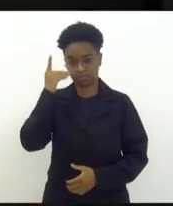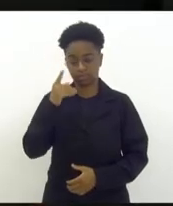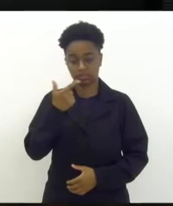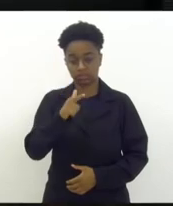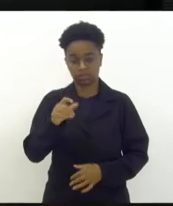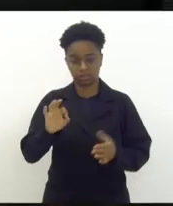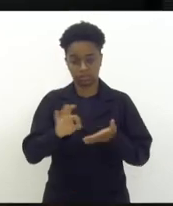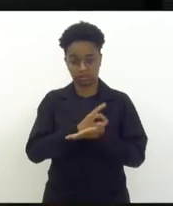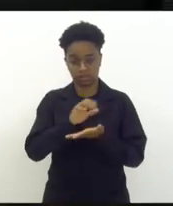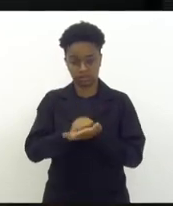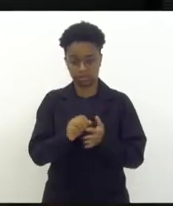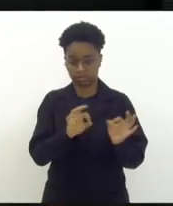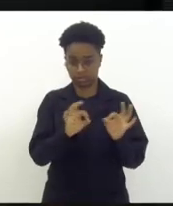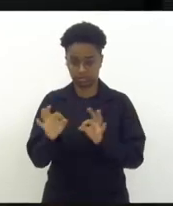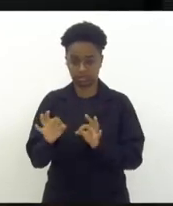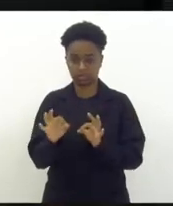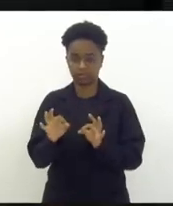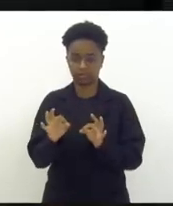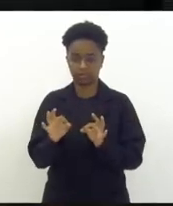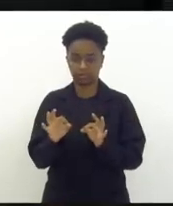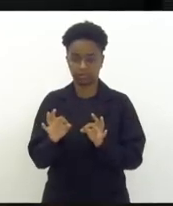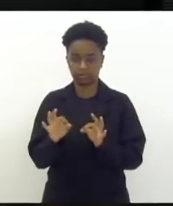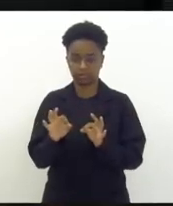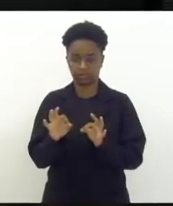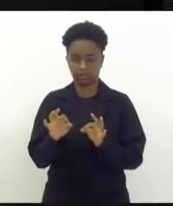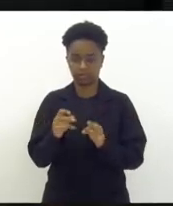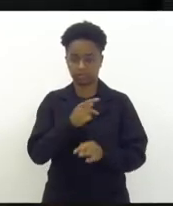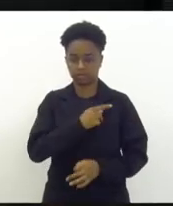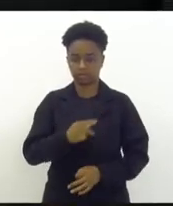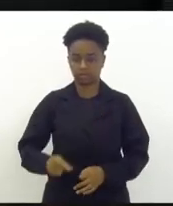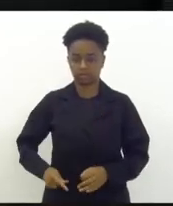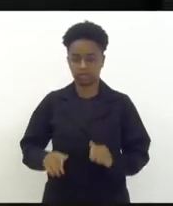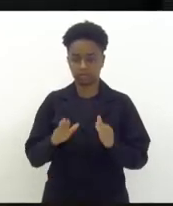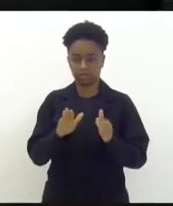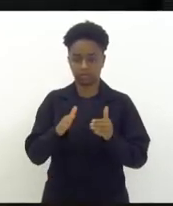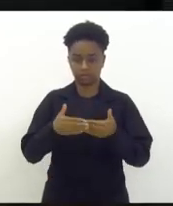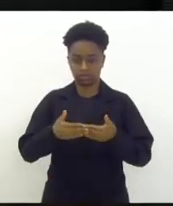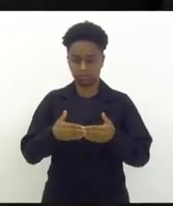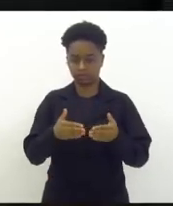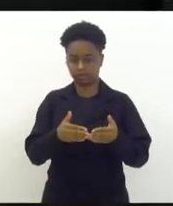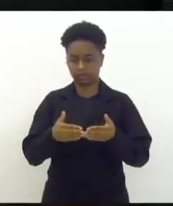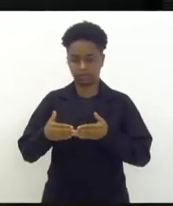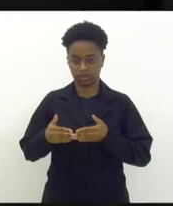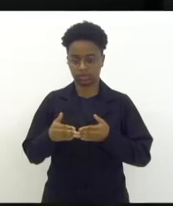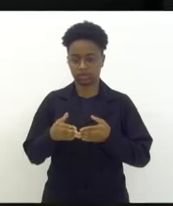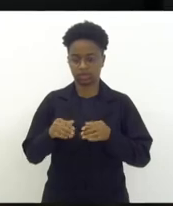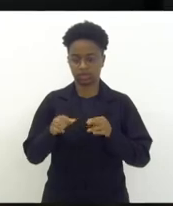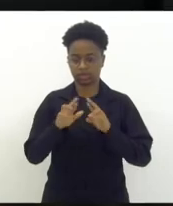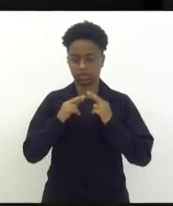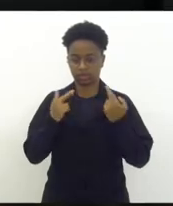mais oradores inscritos a presidência encerra apresentação